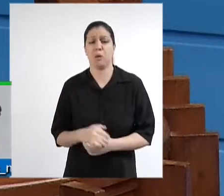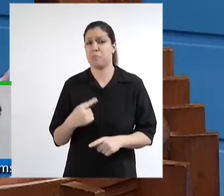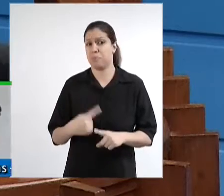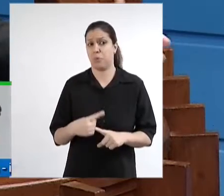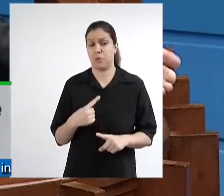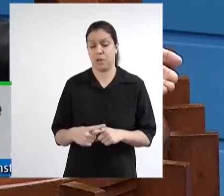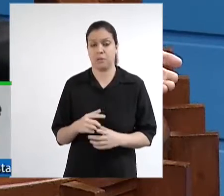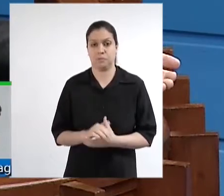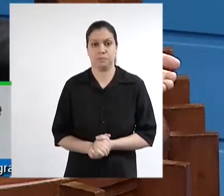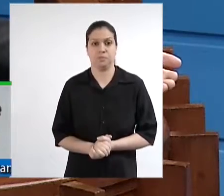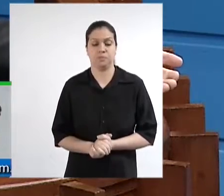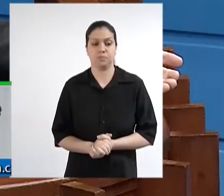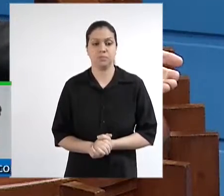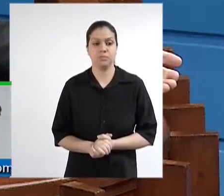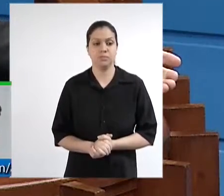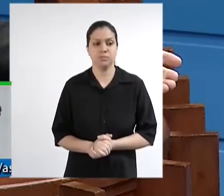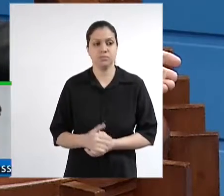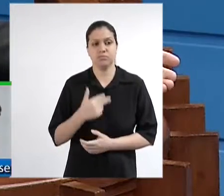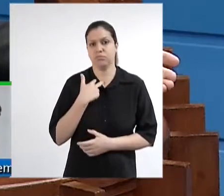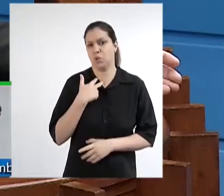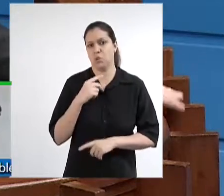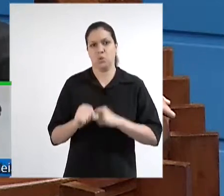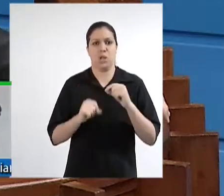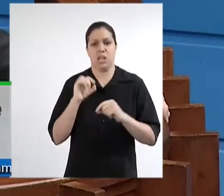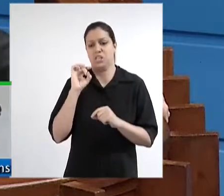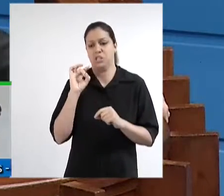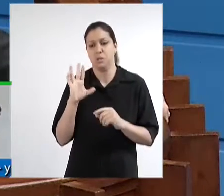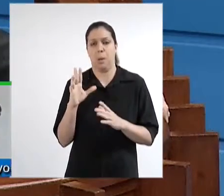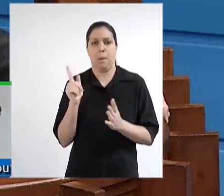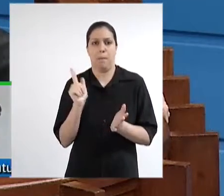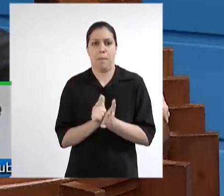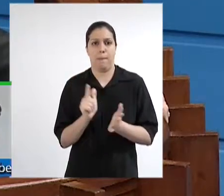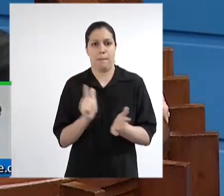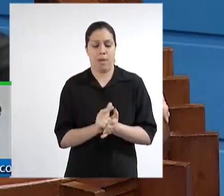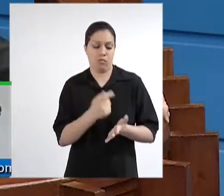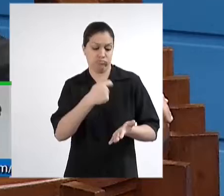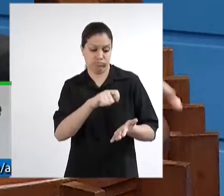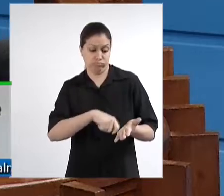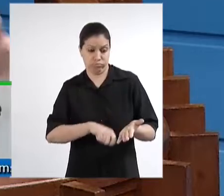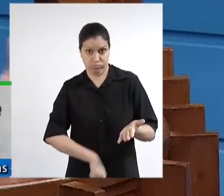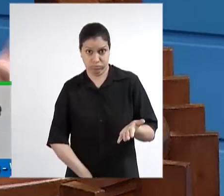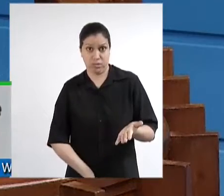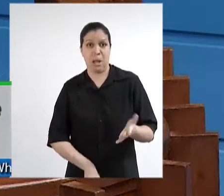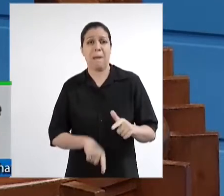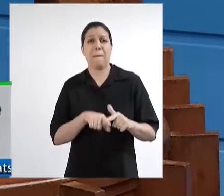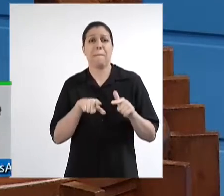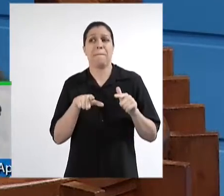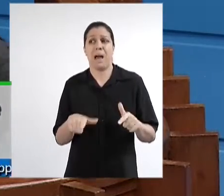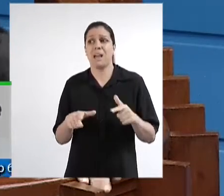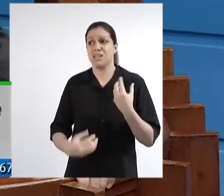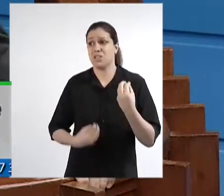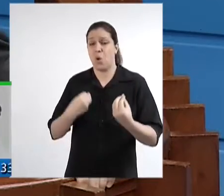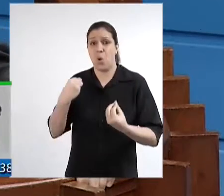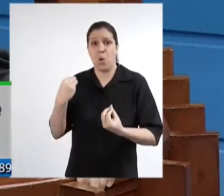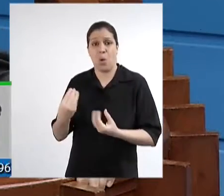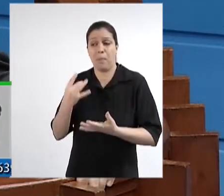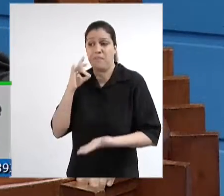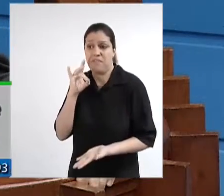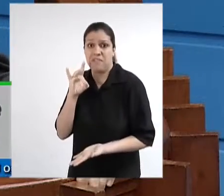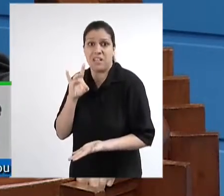porque nós não adianta colocar no papel, sendo que a prática cultural